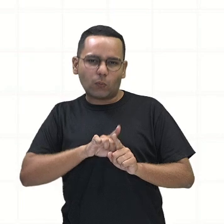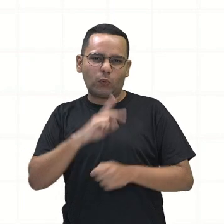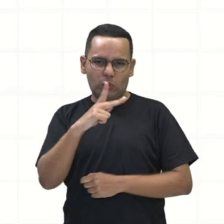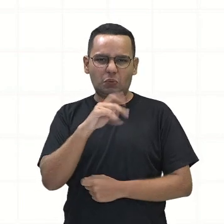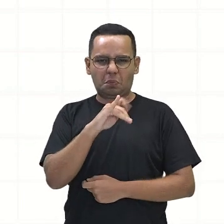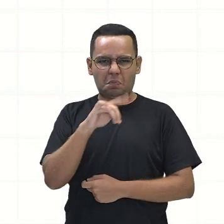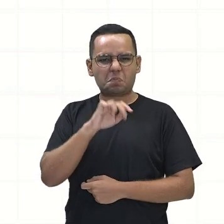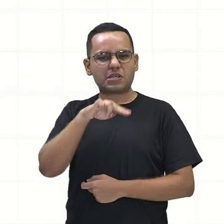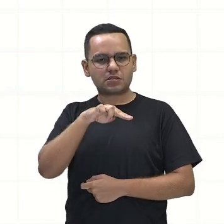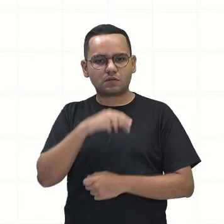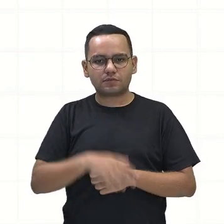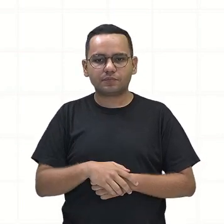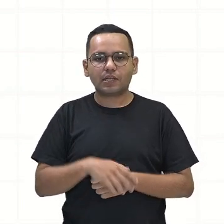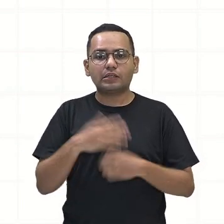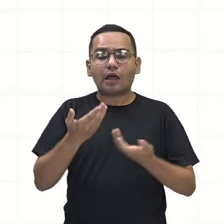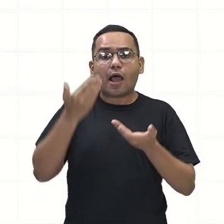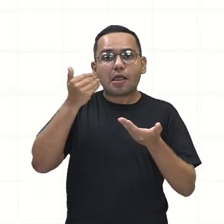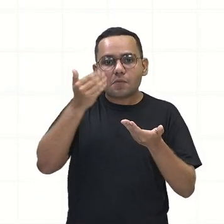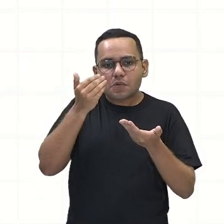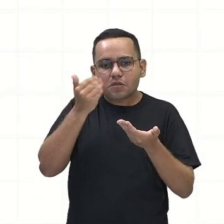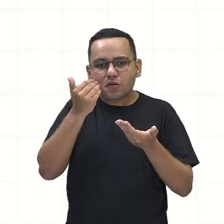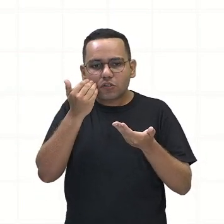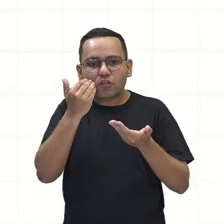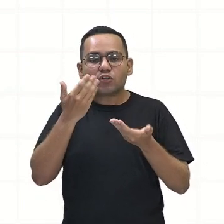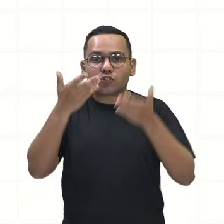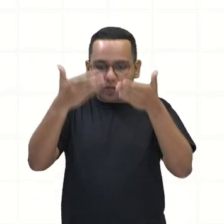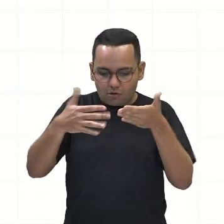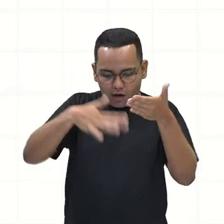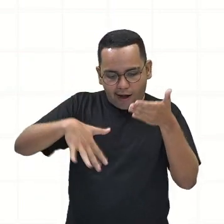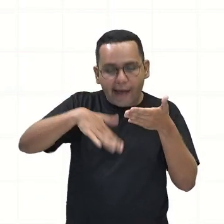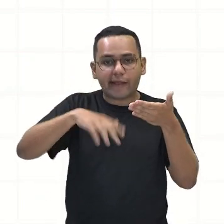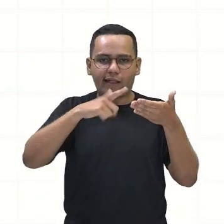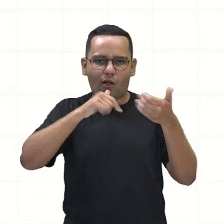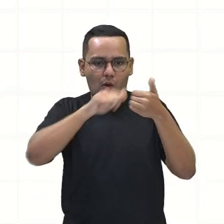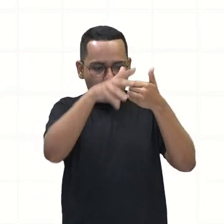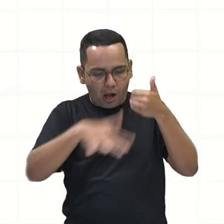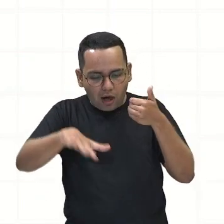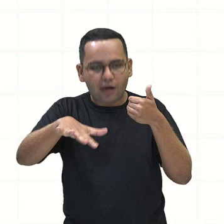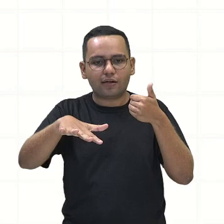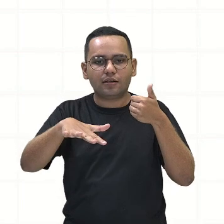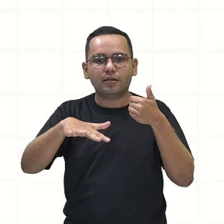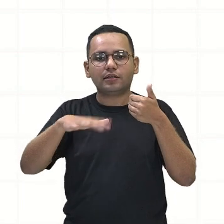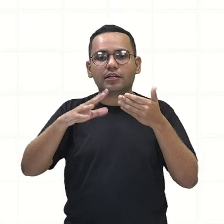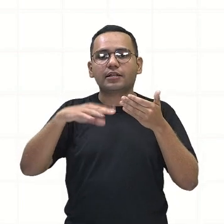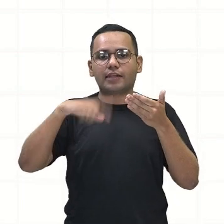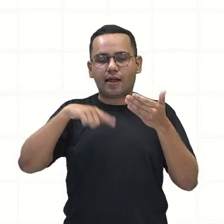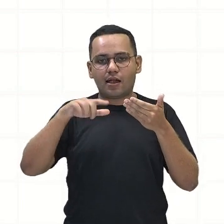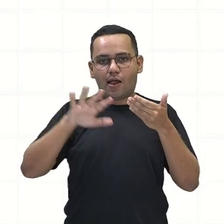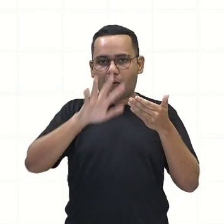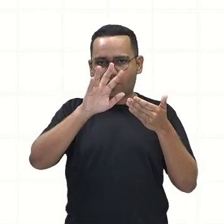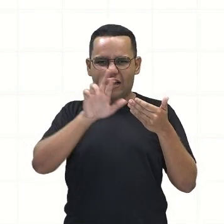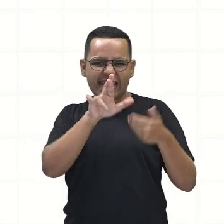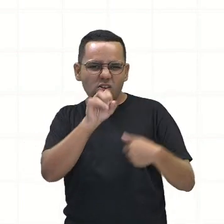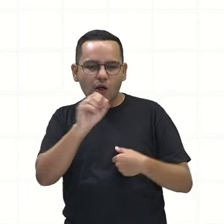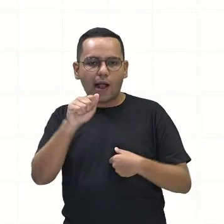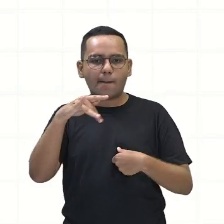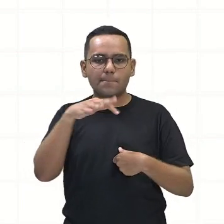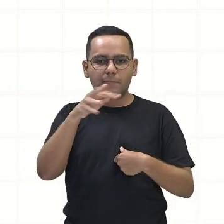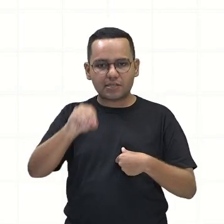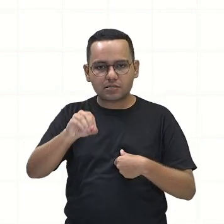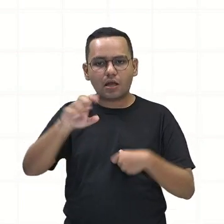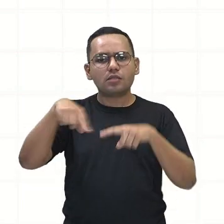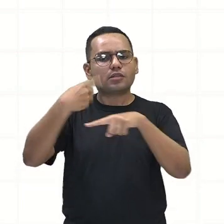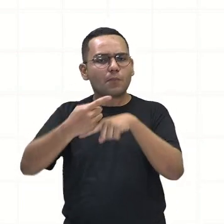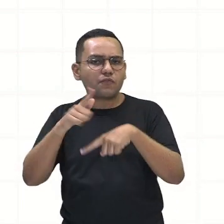expedição também chegou à foz do Rio Amazonas, indo em direção às Guianas e depois seguindo para